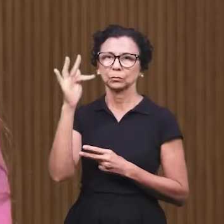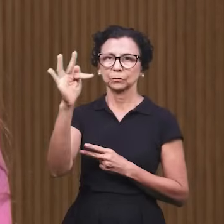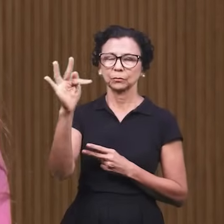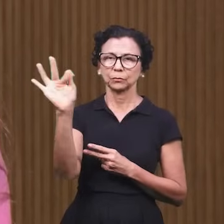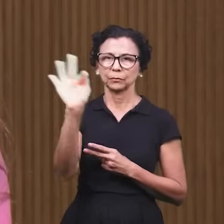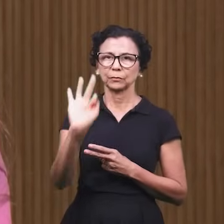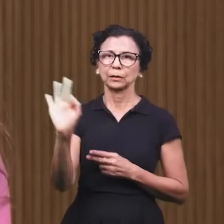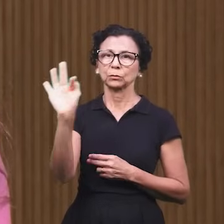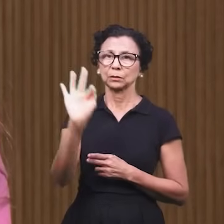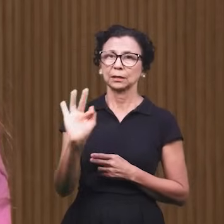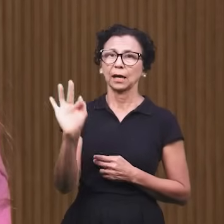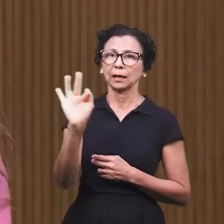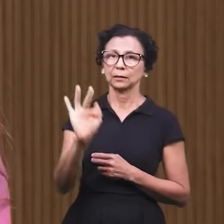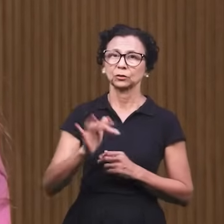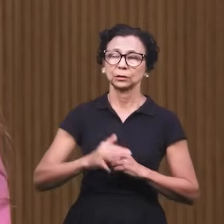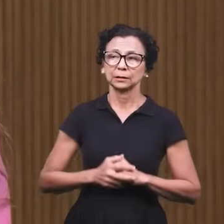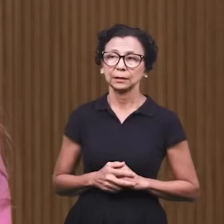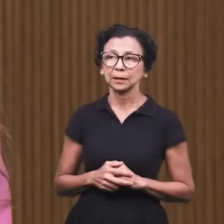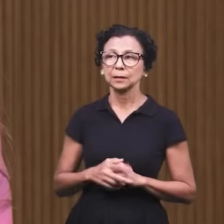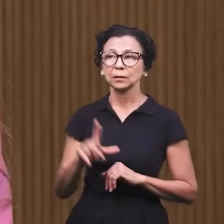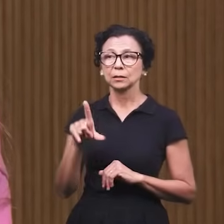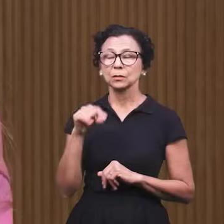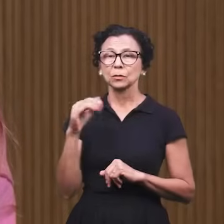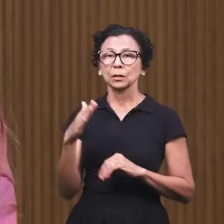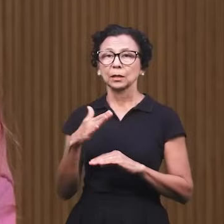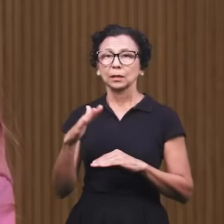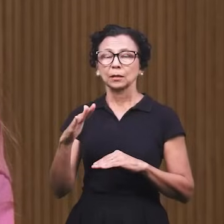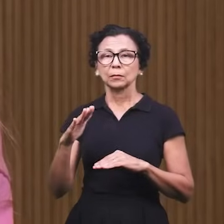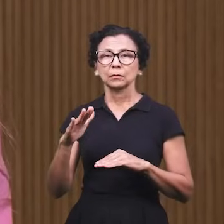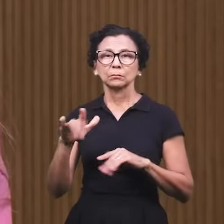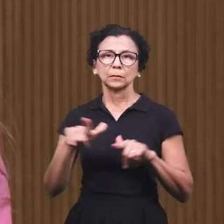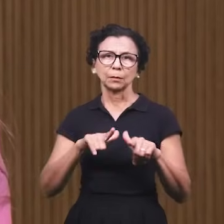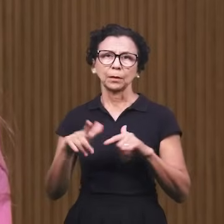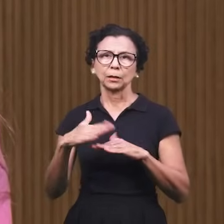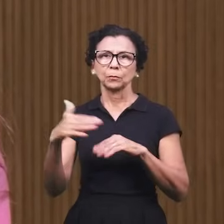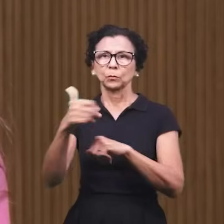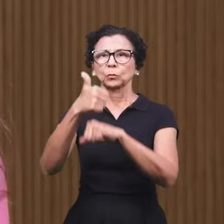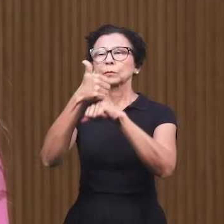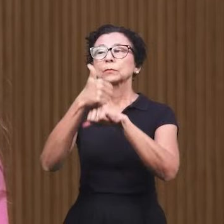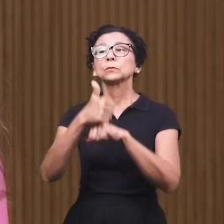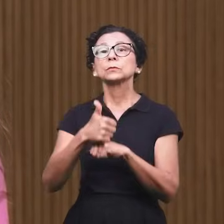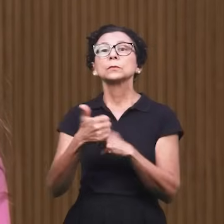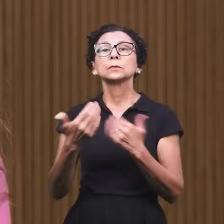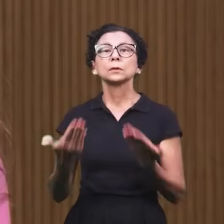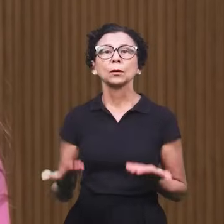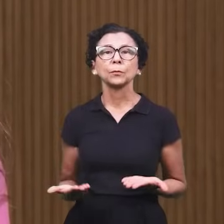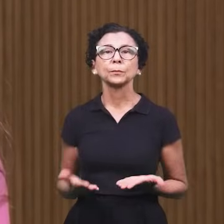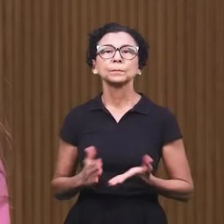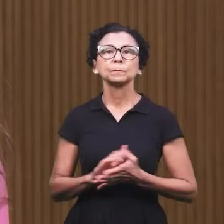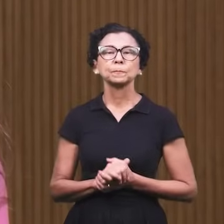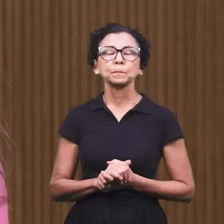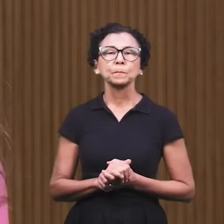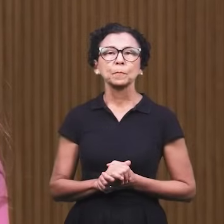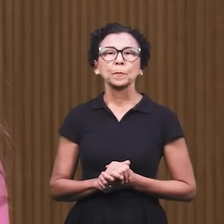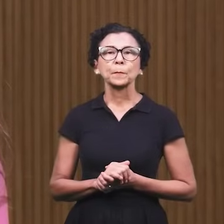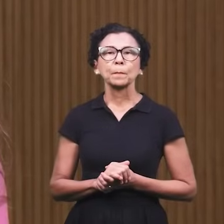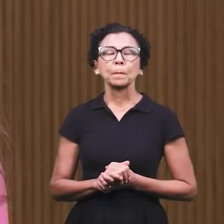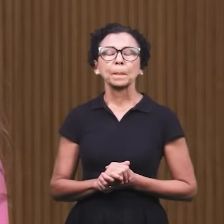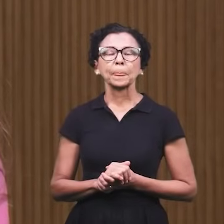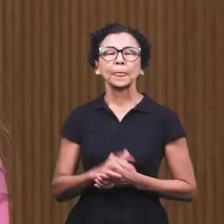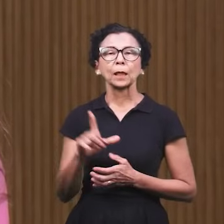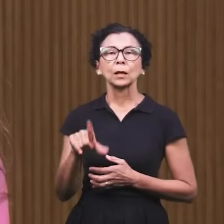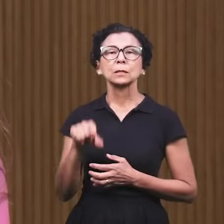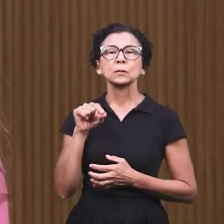que nós vamos seguir durante toda a nossa vida, que geralmente é. E, diante disso, como que a gente deve